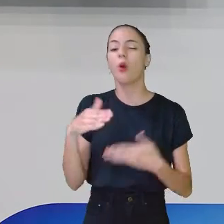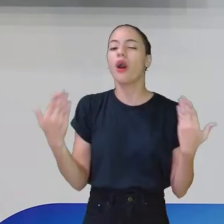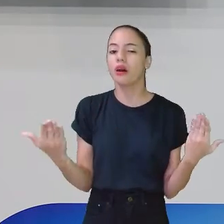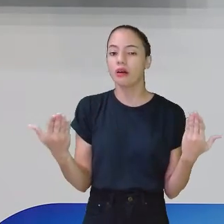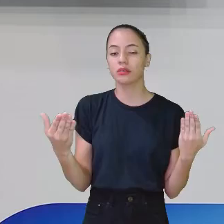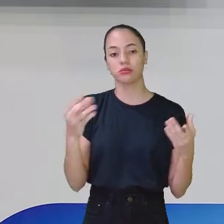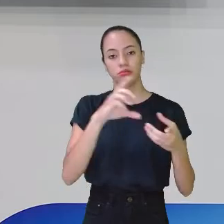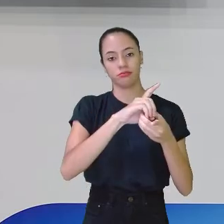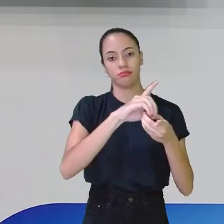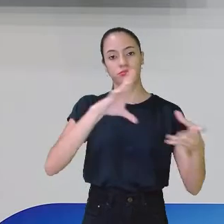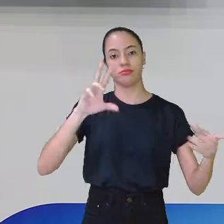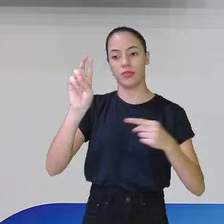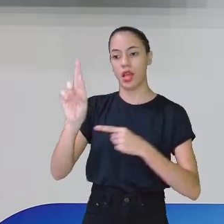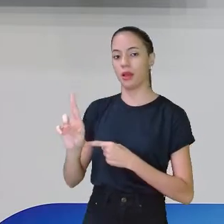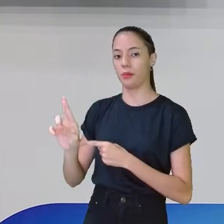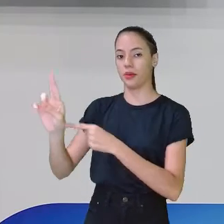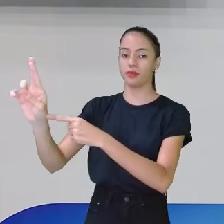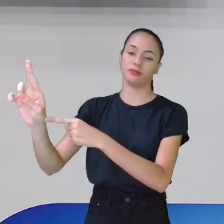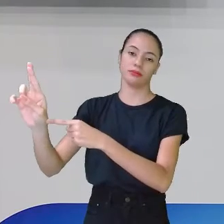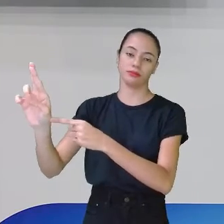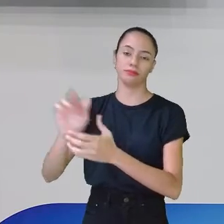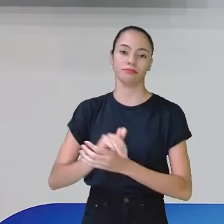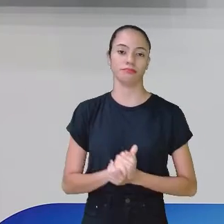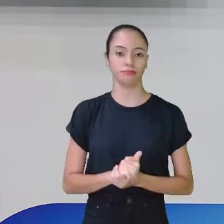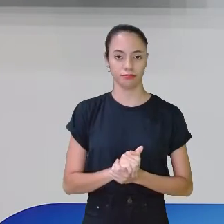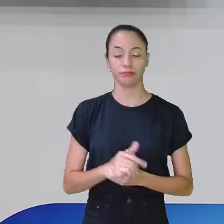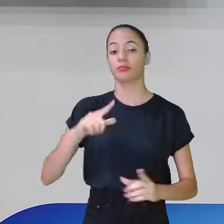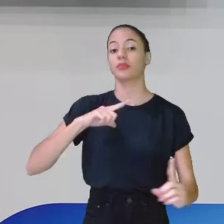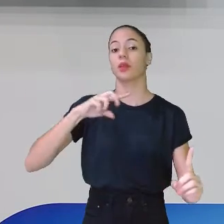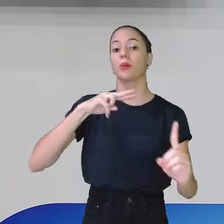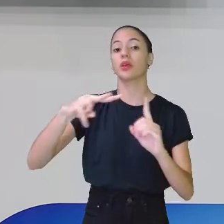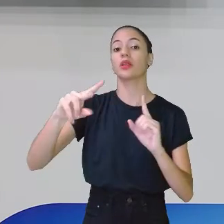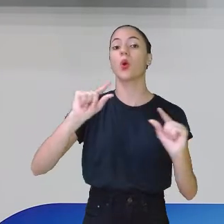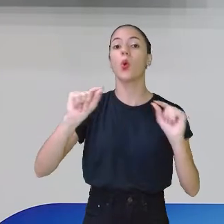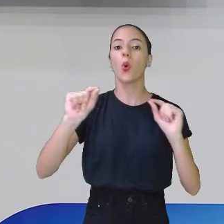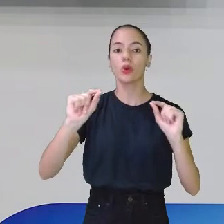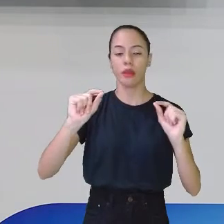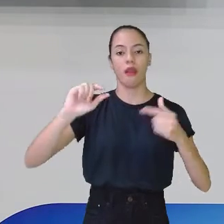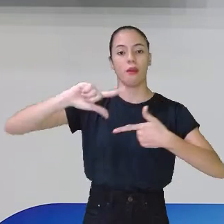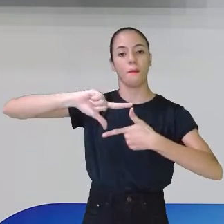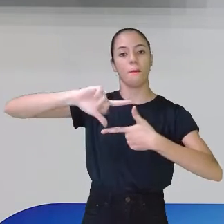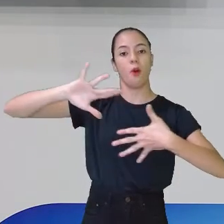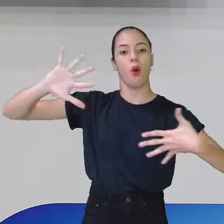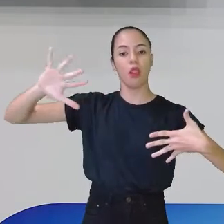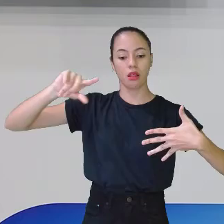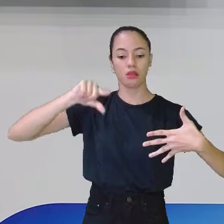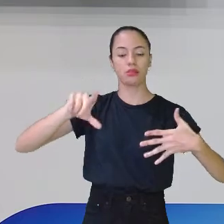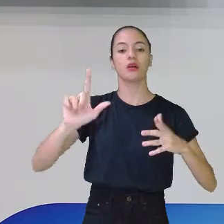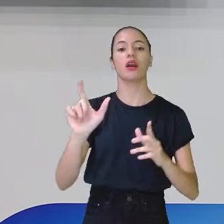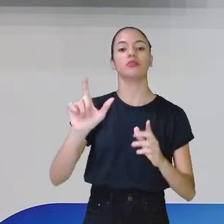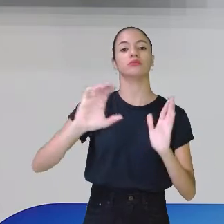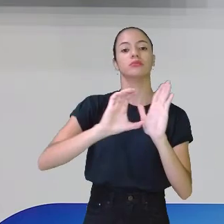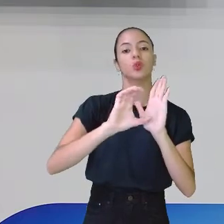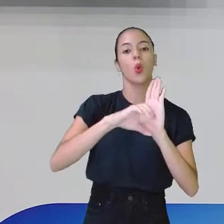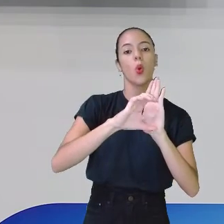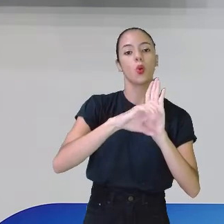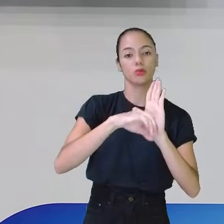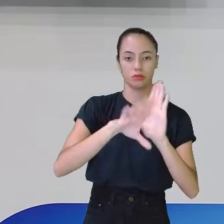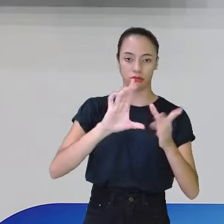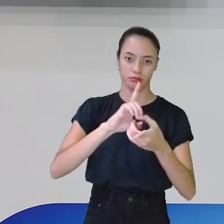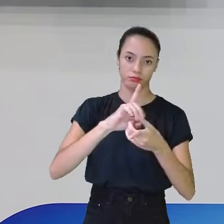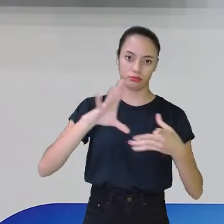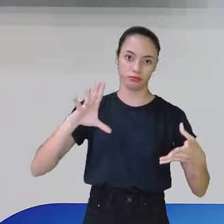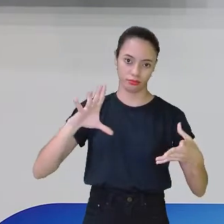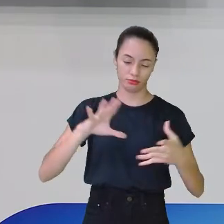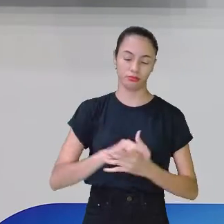democracia representativa, que vem muito dessa perspectiva aí da modernização desse conceito aí de democracia,